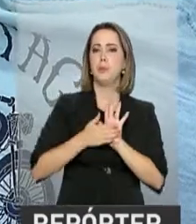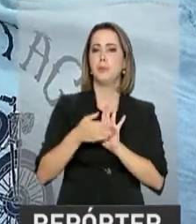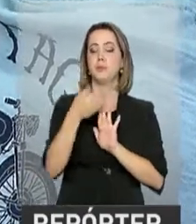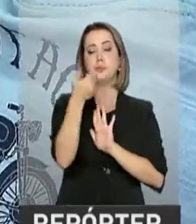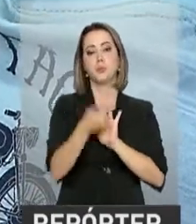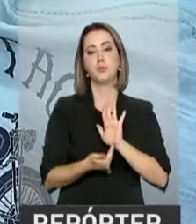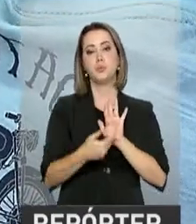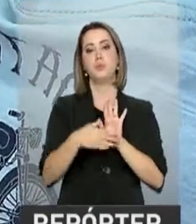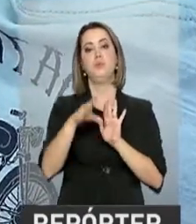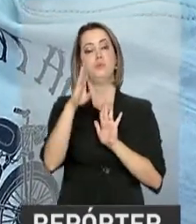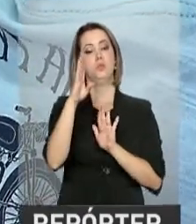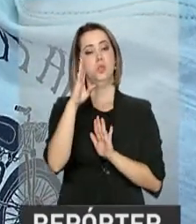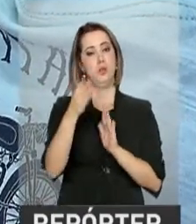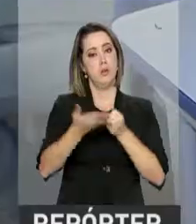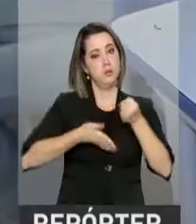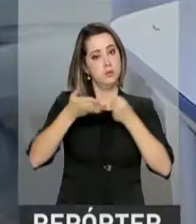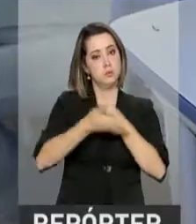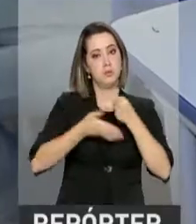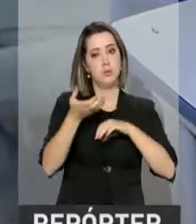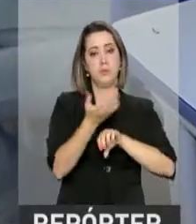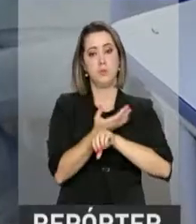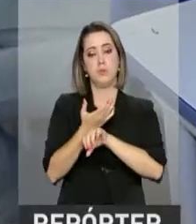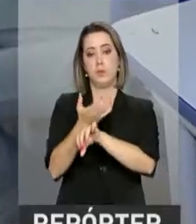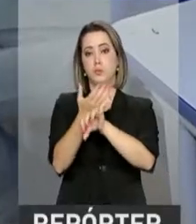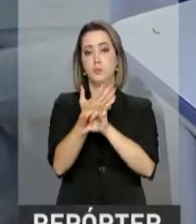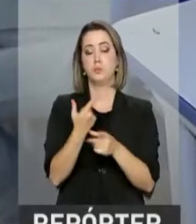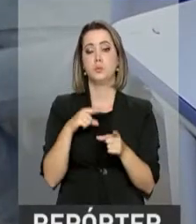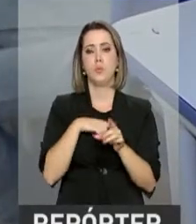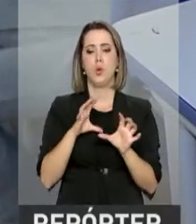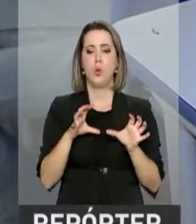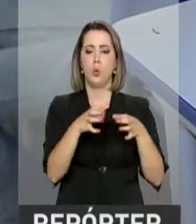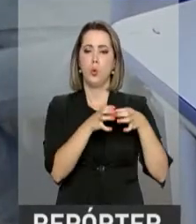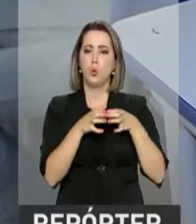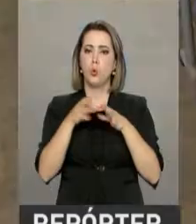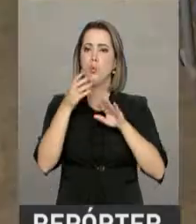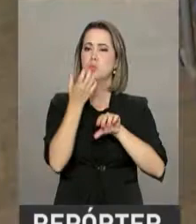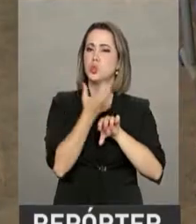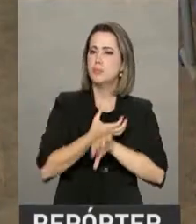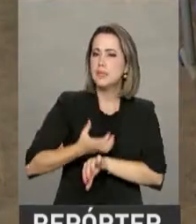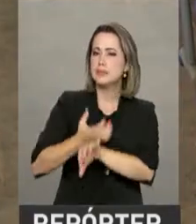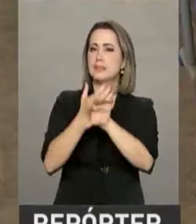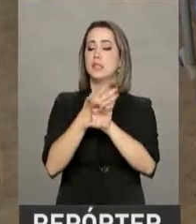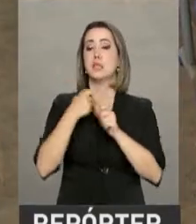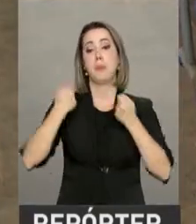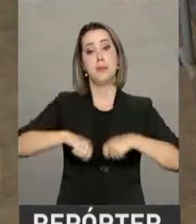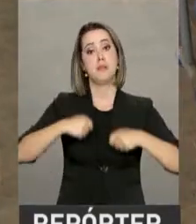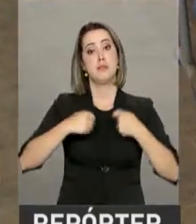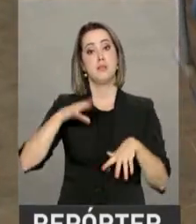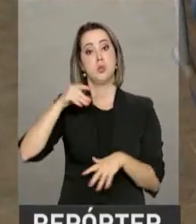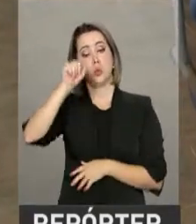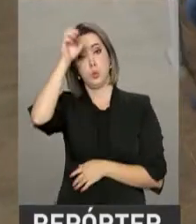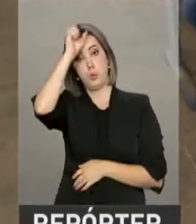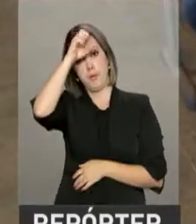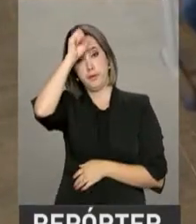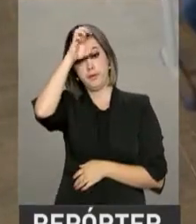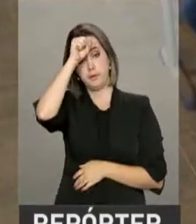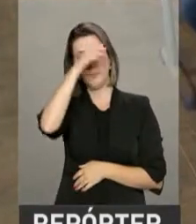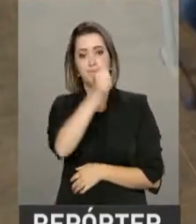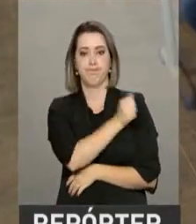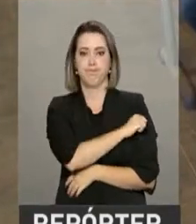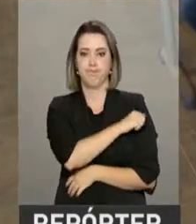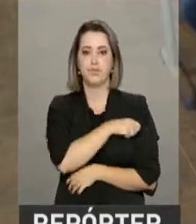base nacional comum curricular um conjunto de conteúdos e competências que todo estudante deve ter e ser